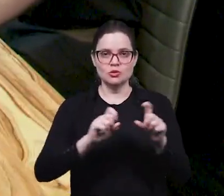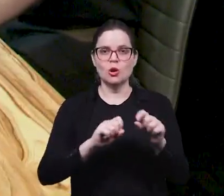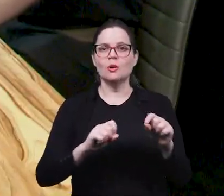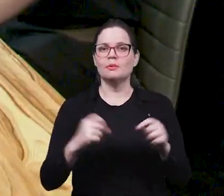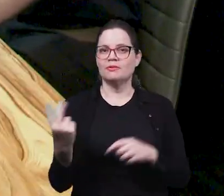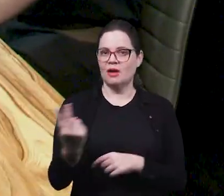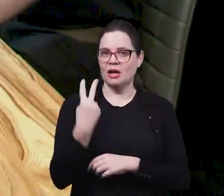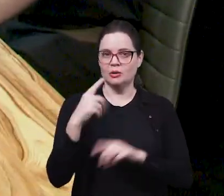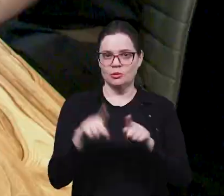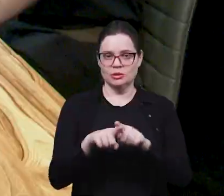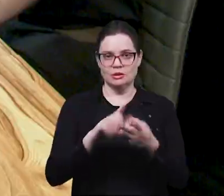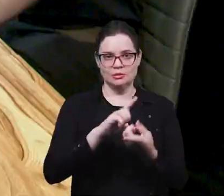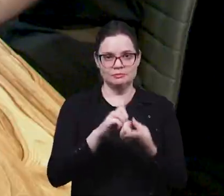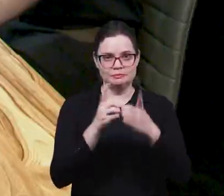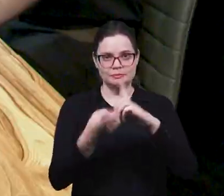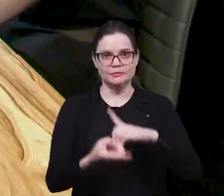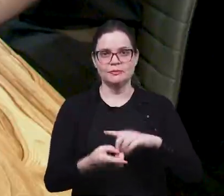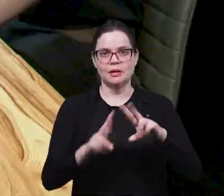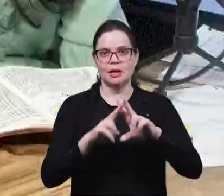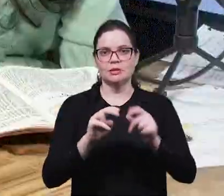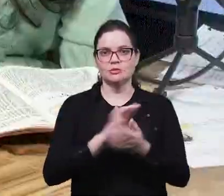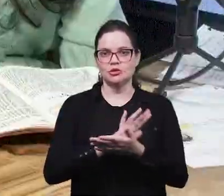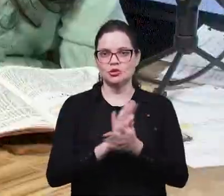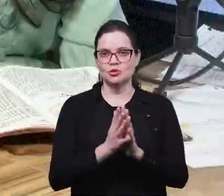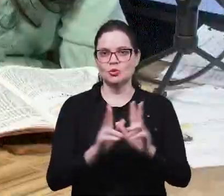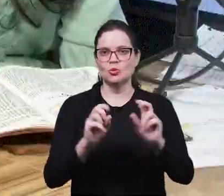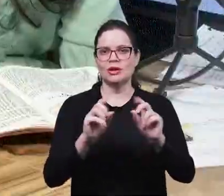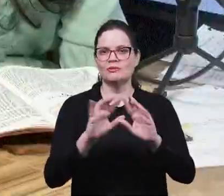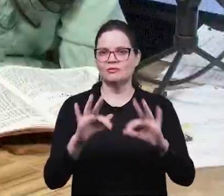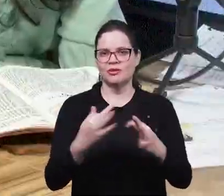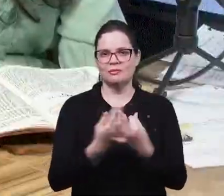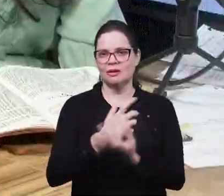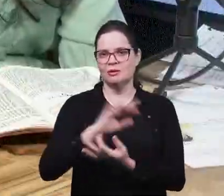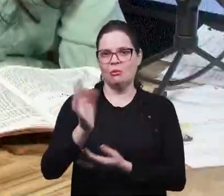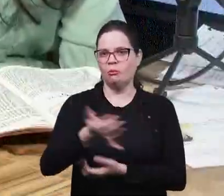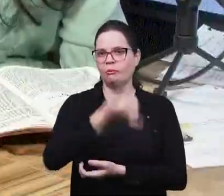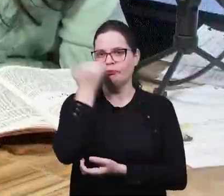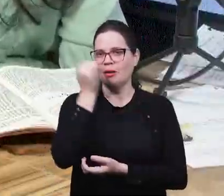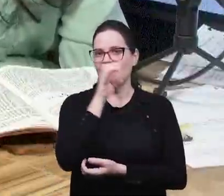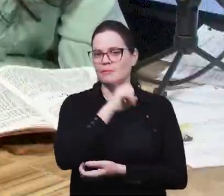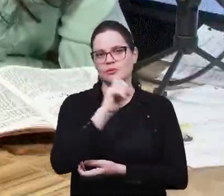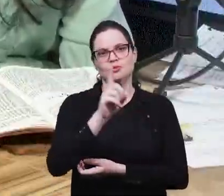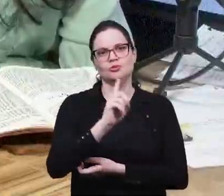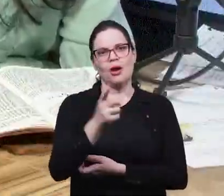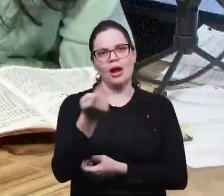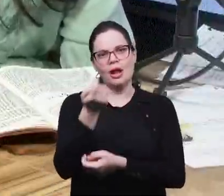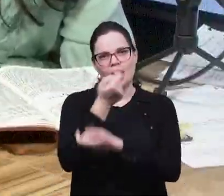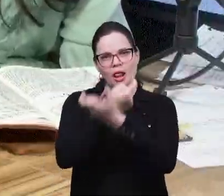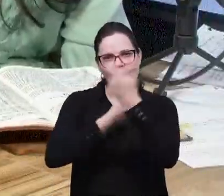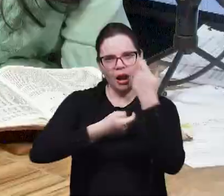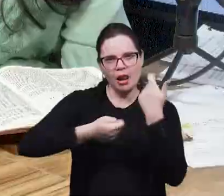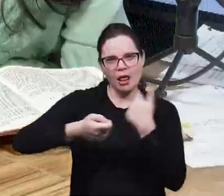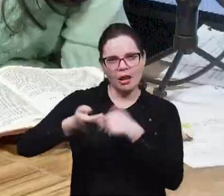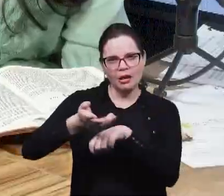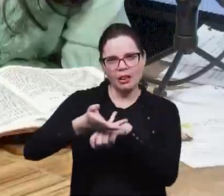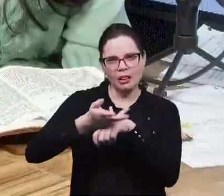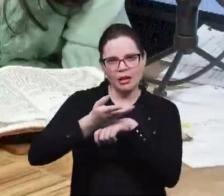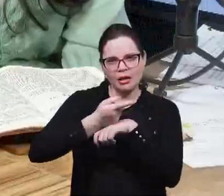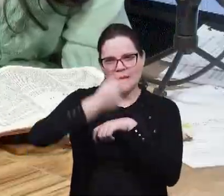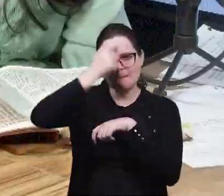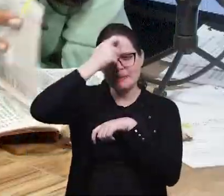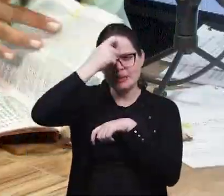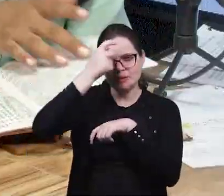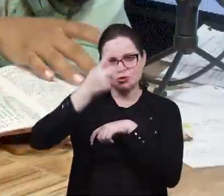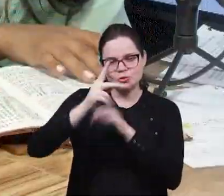valores, a destruição daquilo que é família, não veio de uma hora para outra e nem pode vir. É sutil. Vai entrando na sua casa,